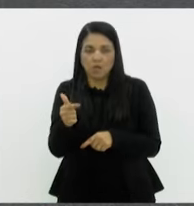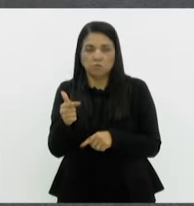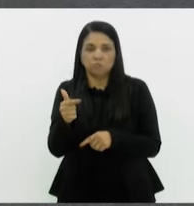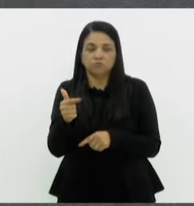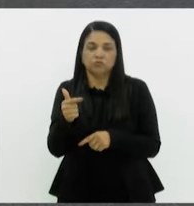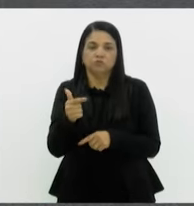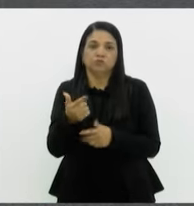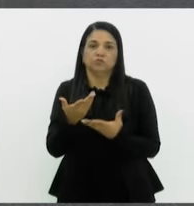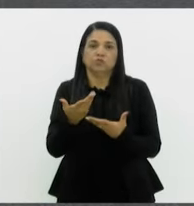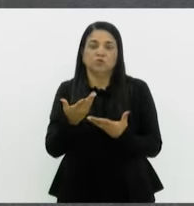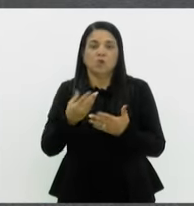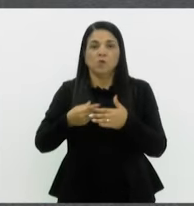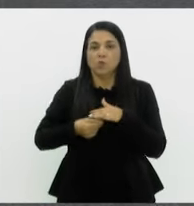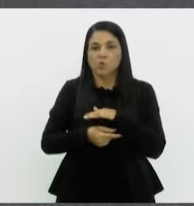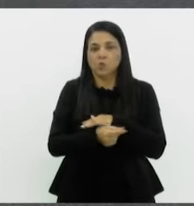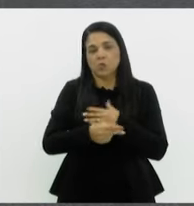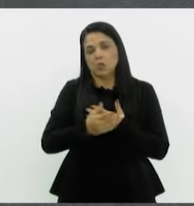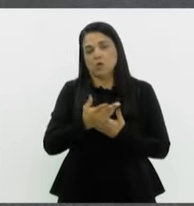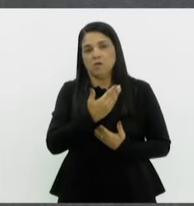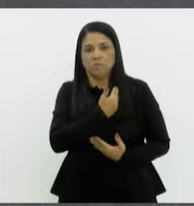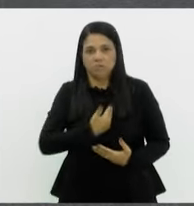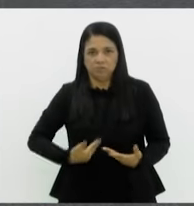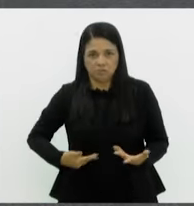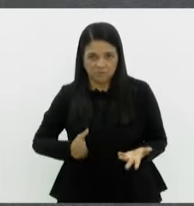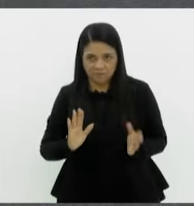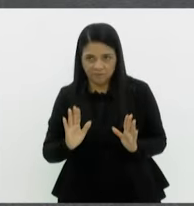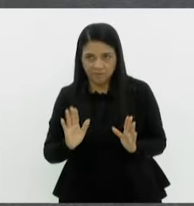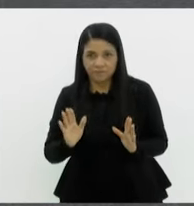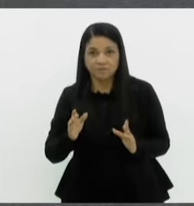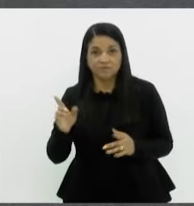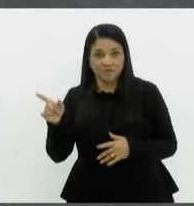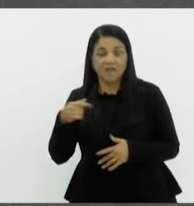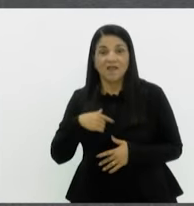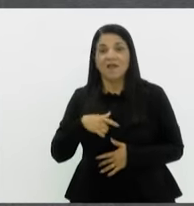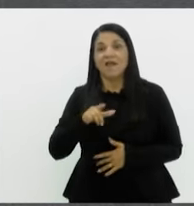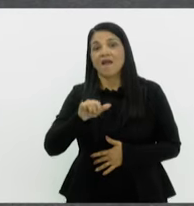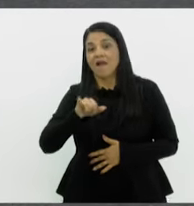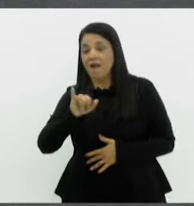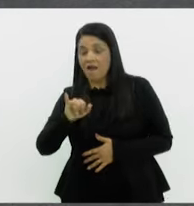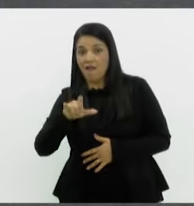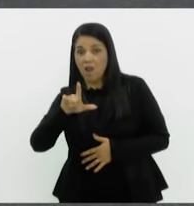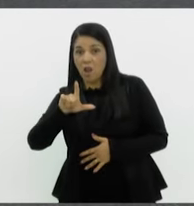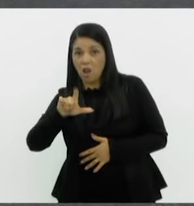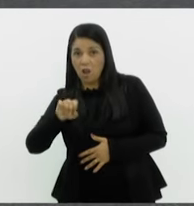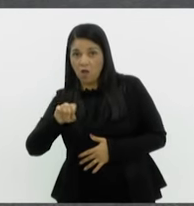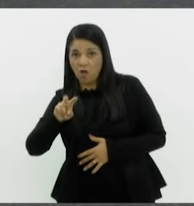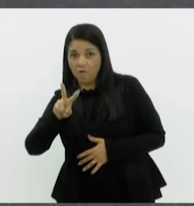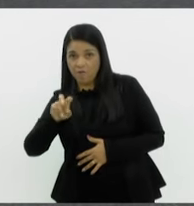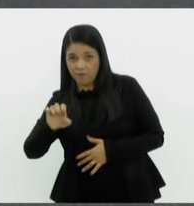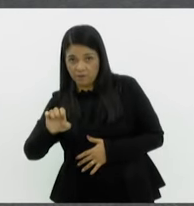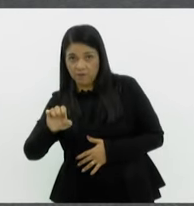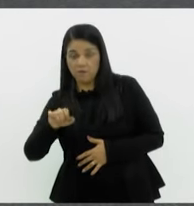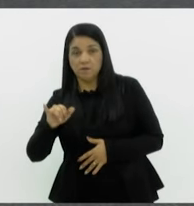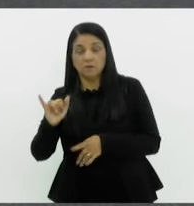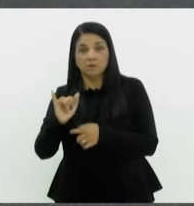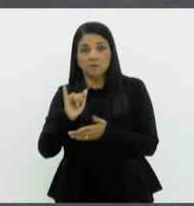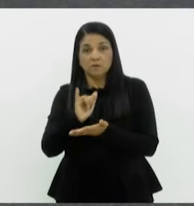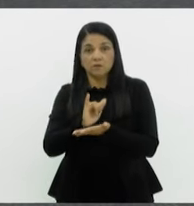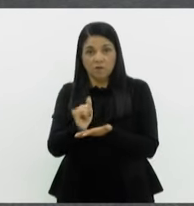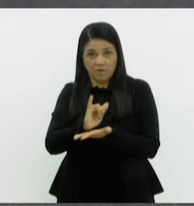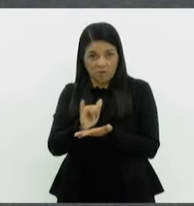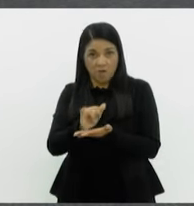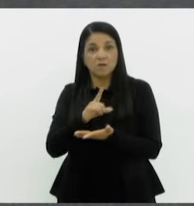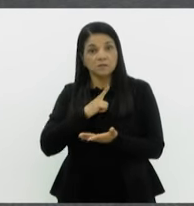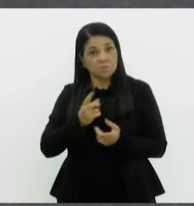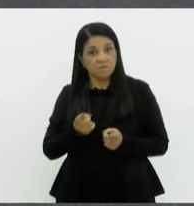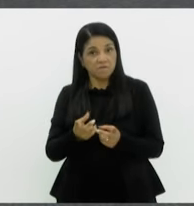coraçãozinho, I love Nova York, está vendendo marca. Então, em cima desse consenso, nós